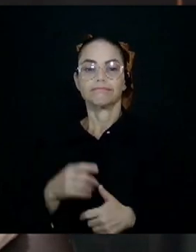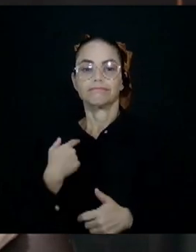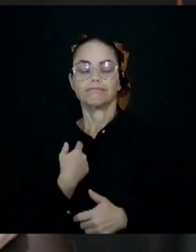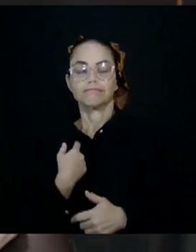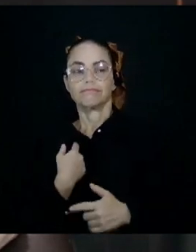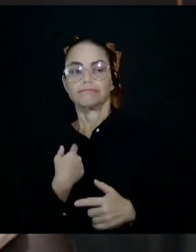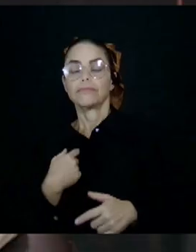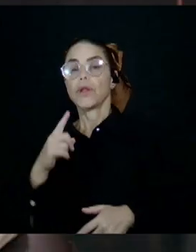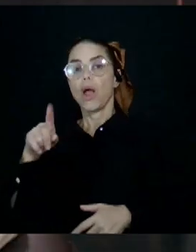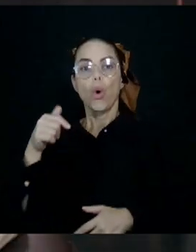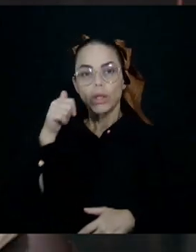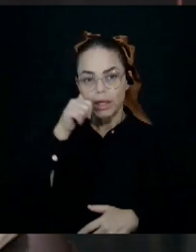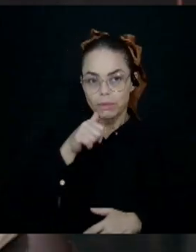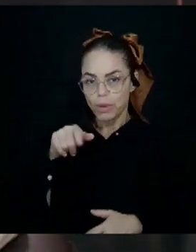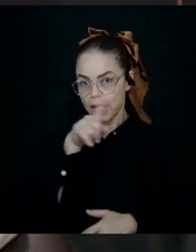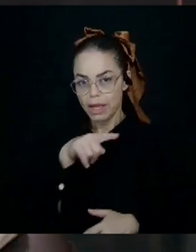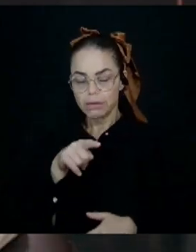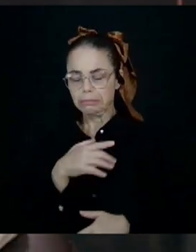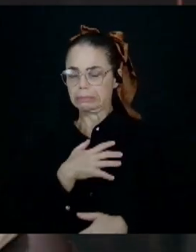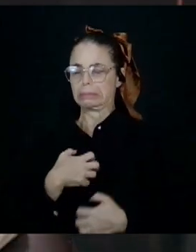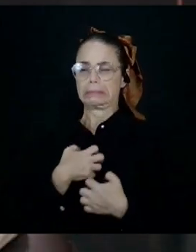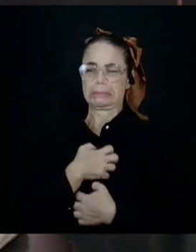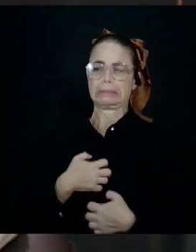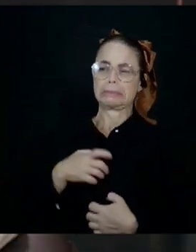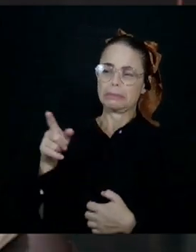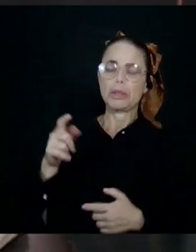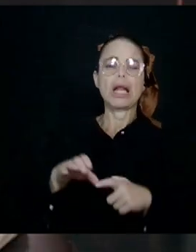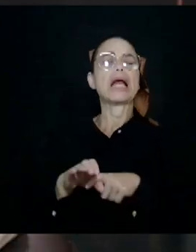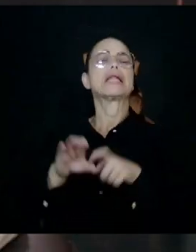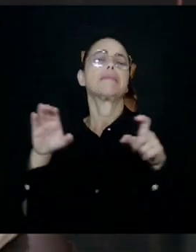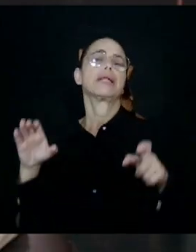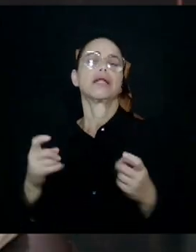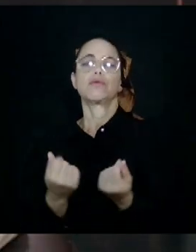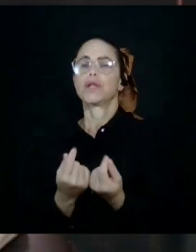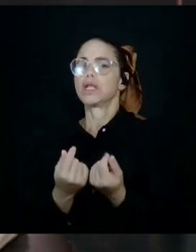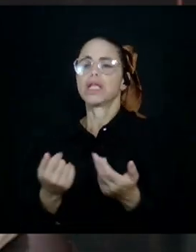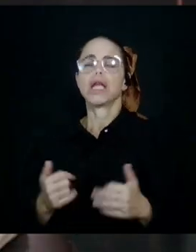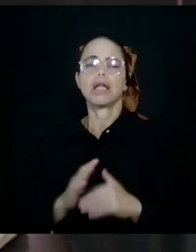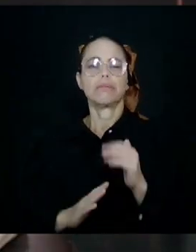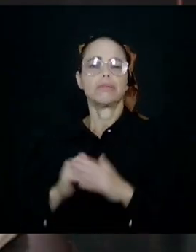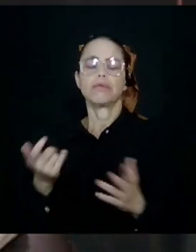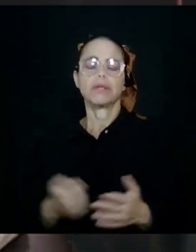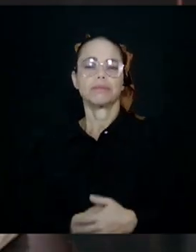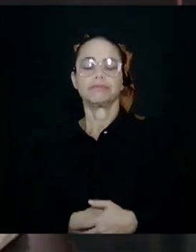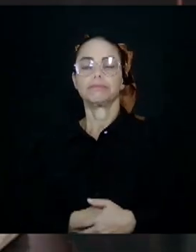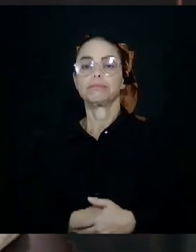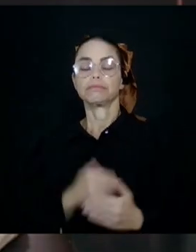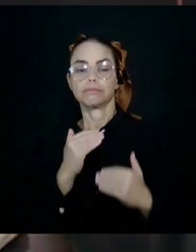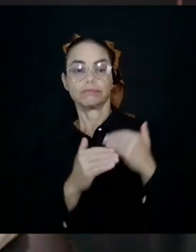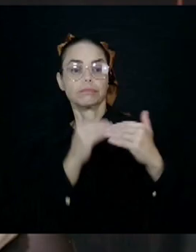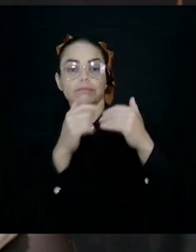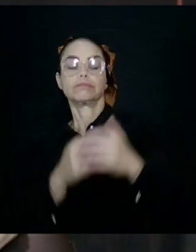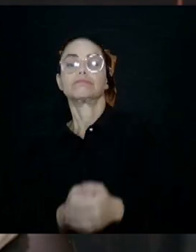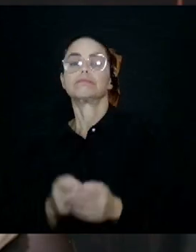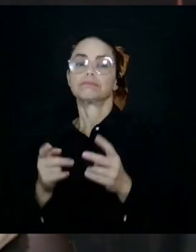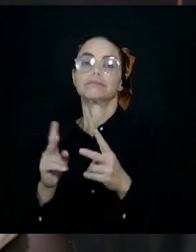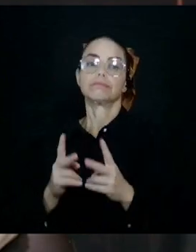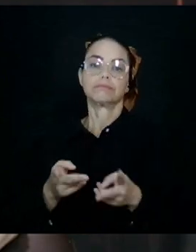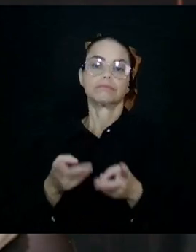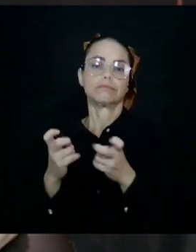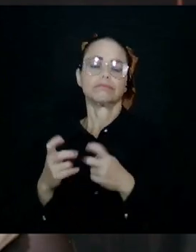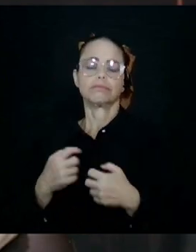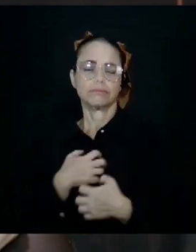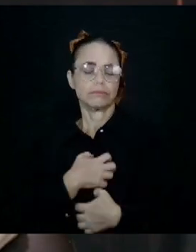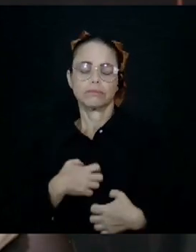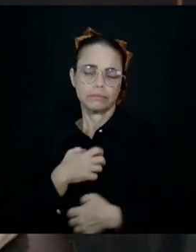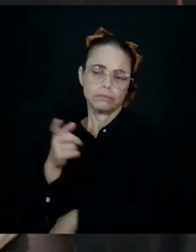deseja, né? E aí é um processo dela mesma, né, que ela precisa perceber. Por que que eu tô me incomodando de